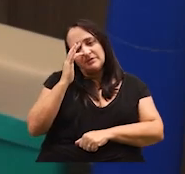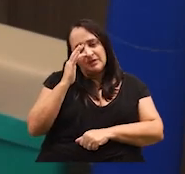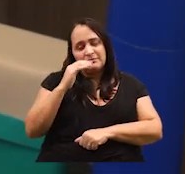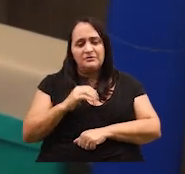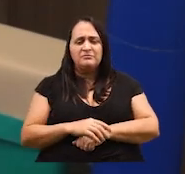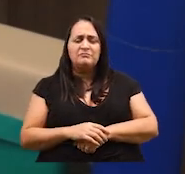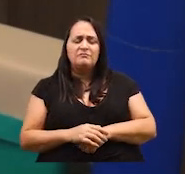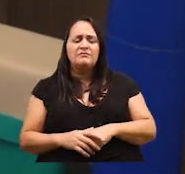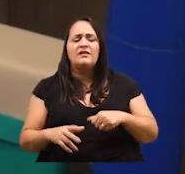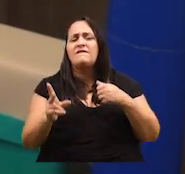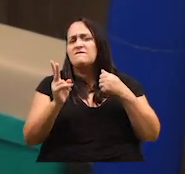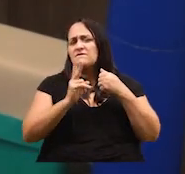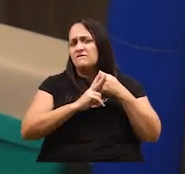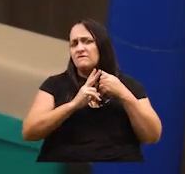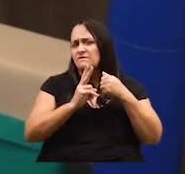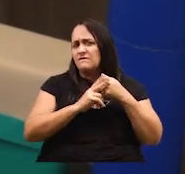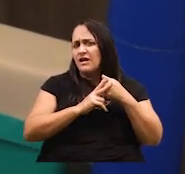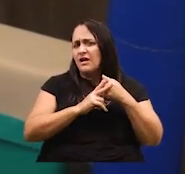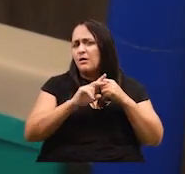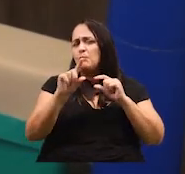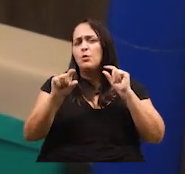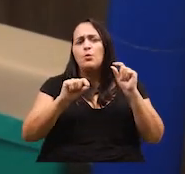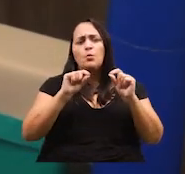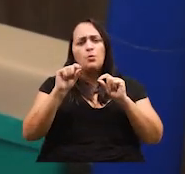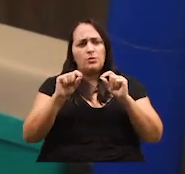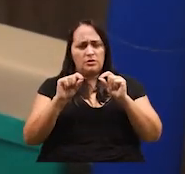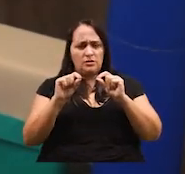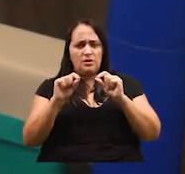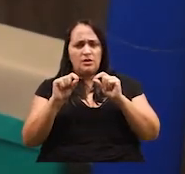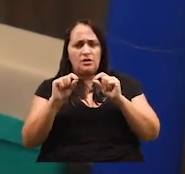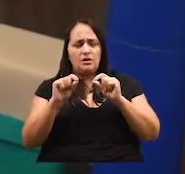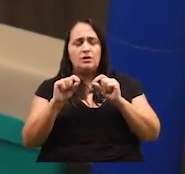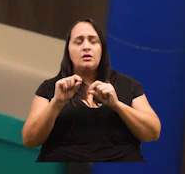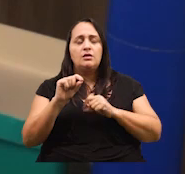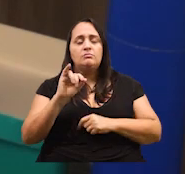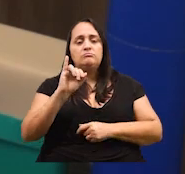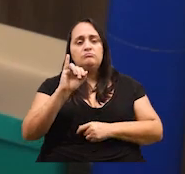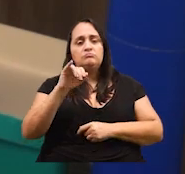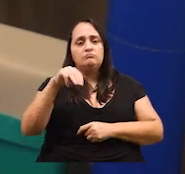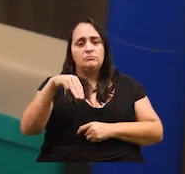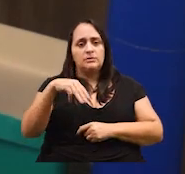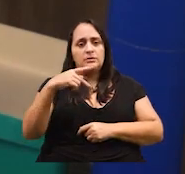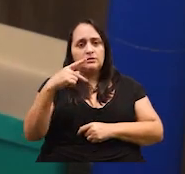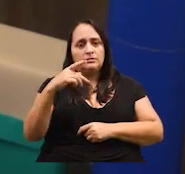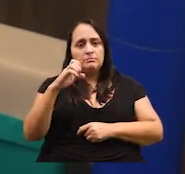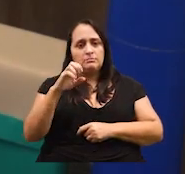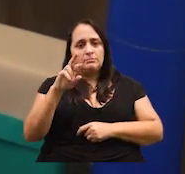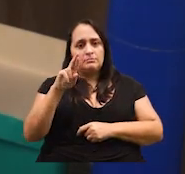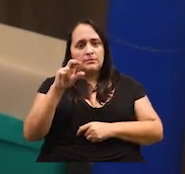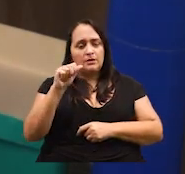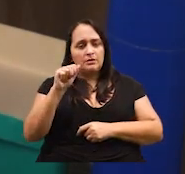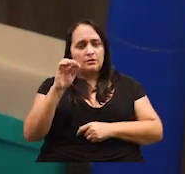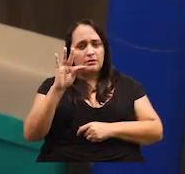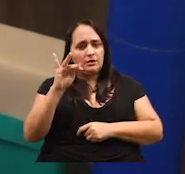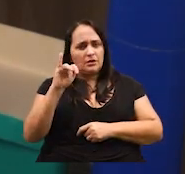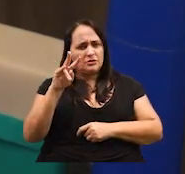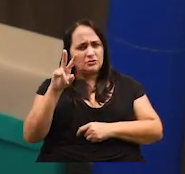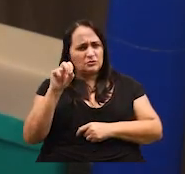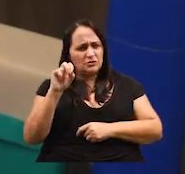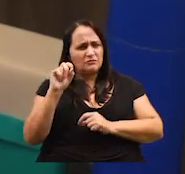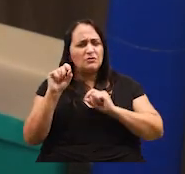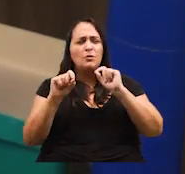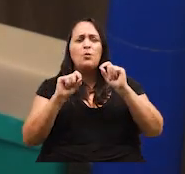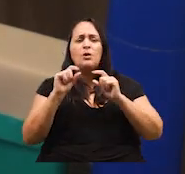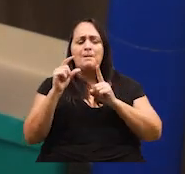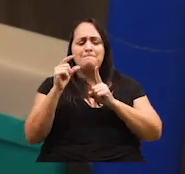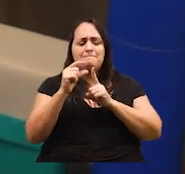no modo imperativo. Quando a gente está fazendo ou lendo uma receita, a gente costuma ver algumas palavrinhas